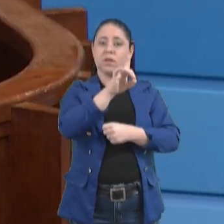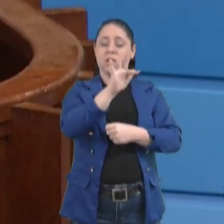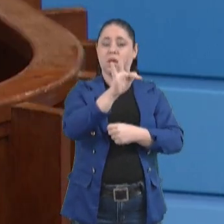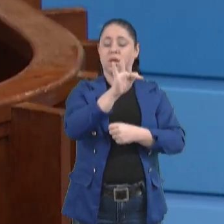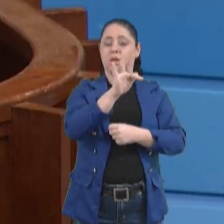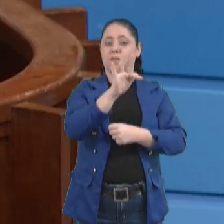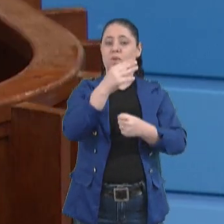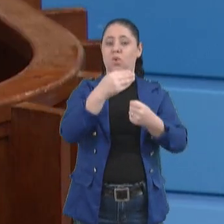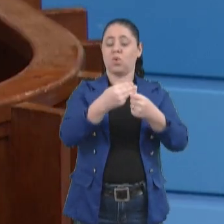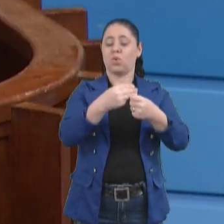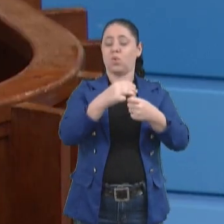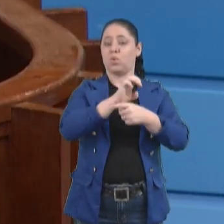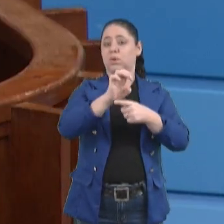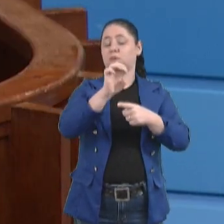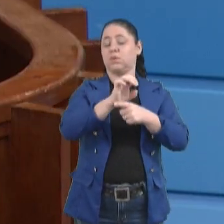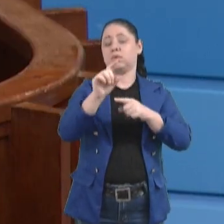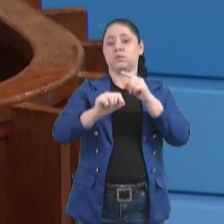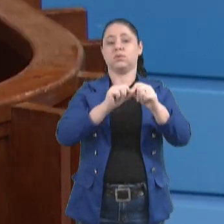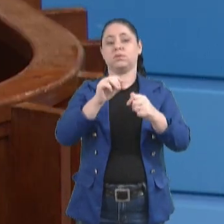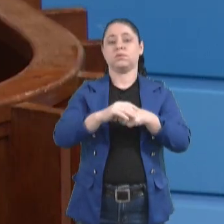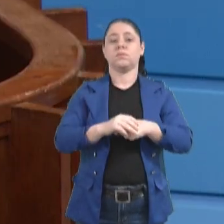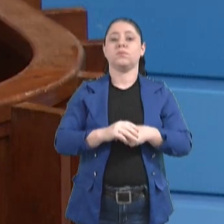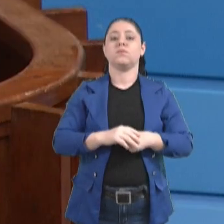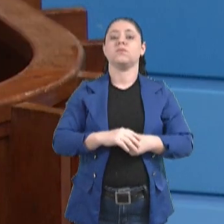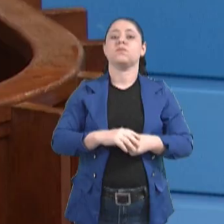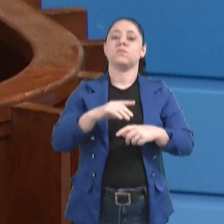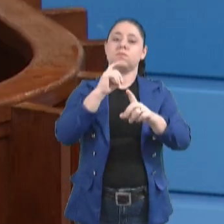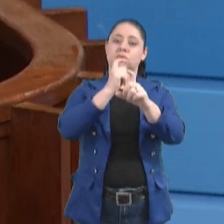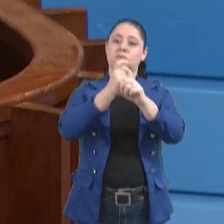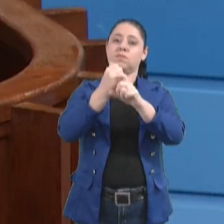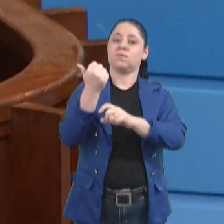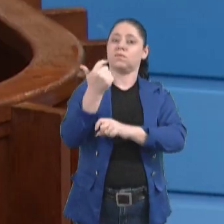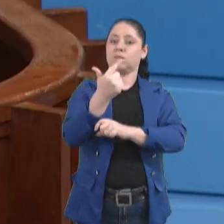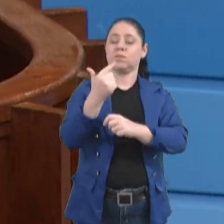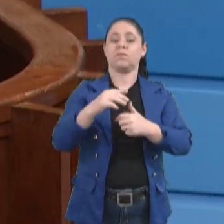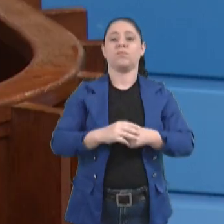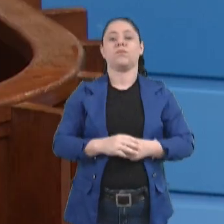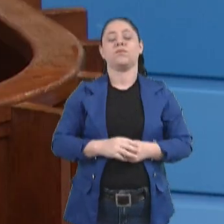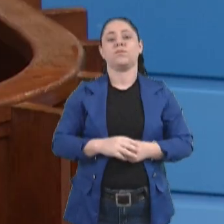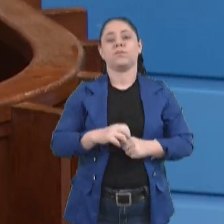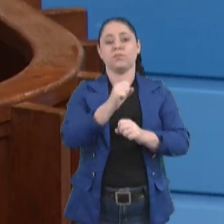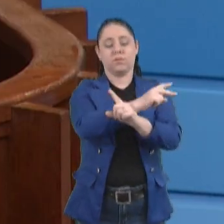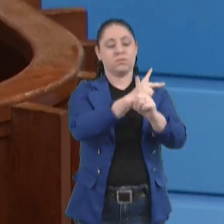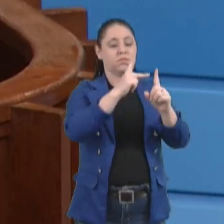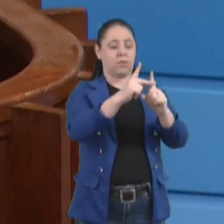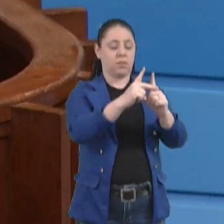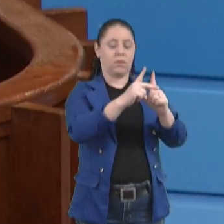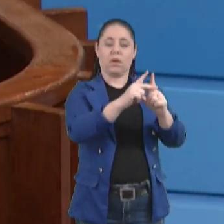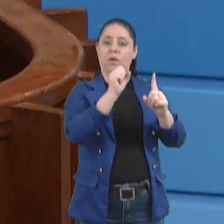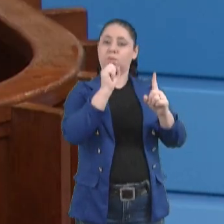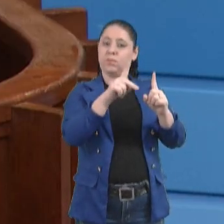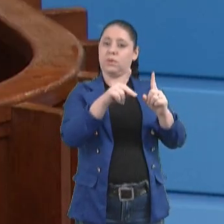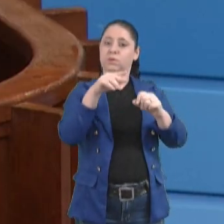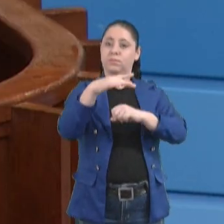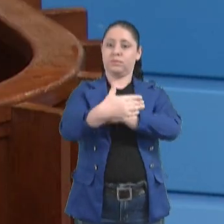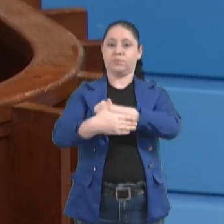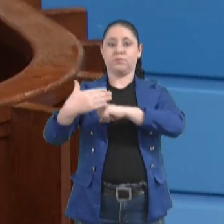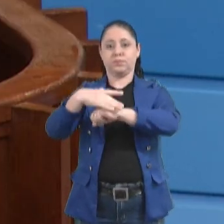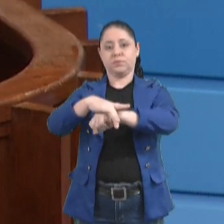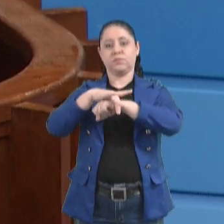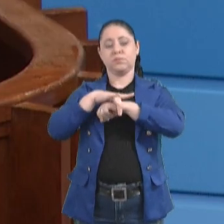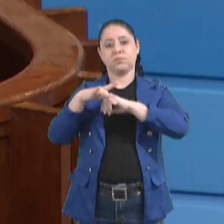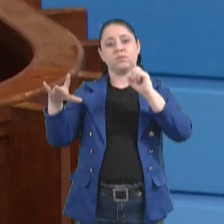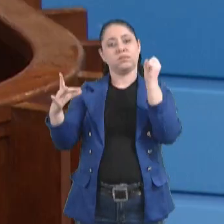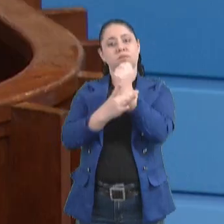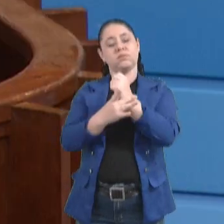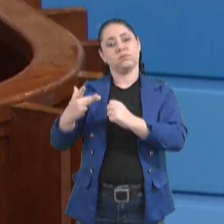legislar concorrentemente sobre, inciso 12, previdência social, proteção e